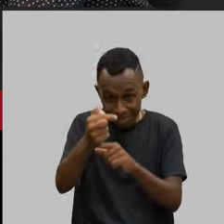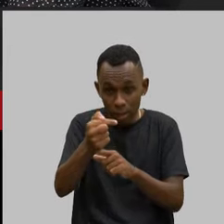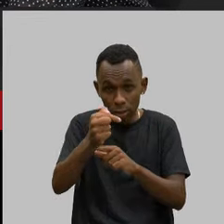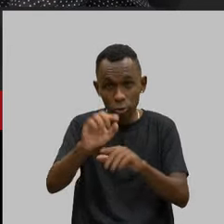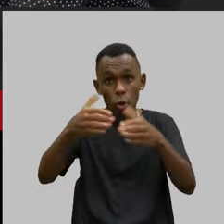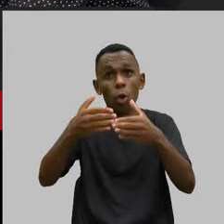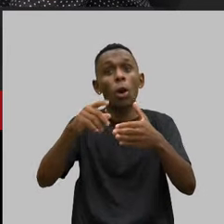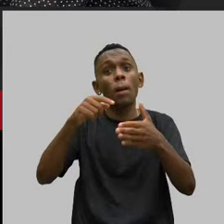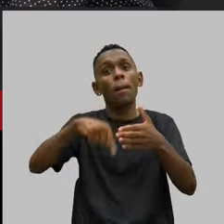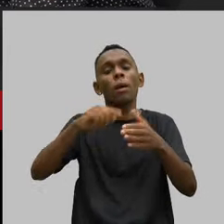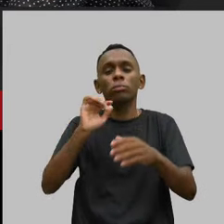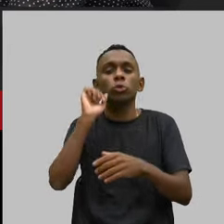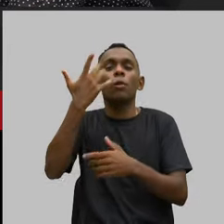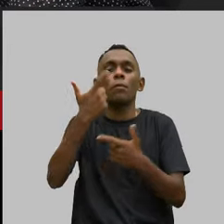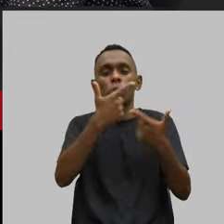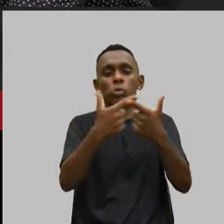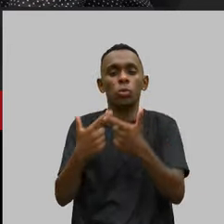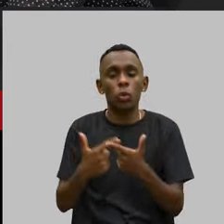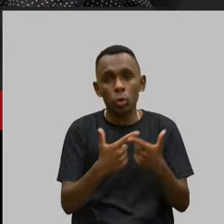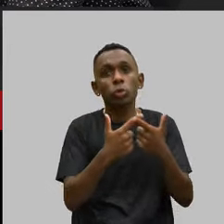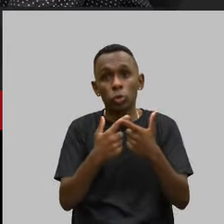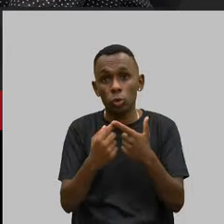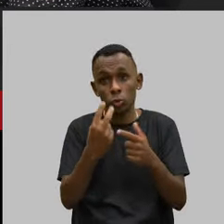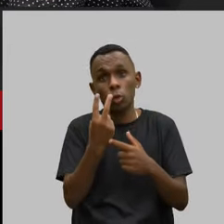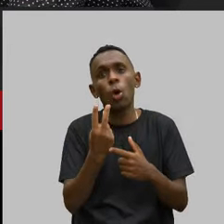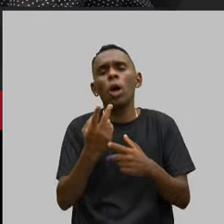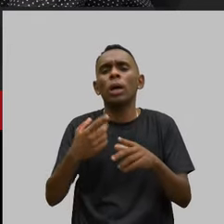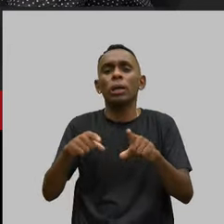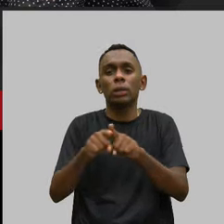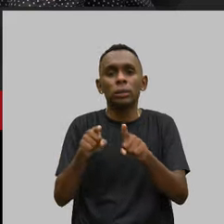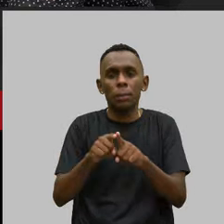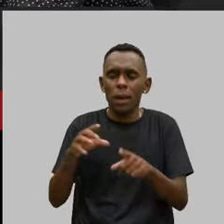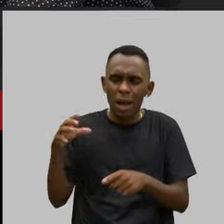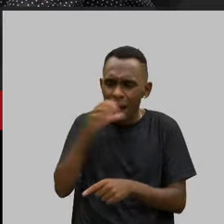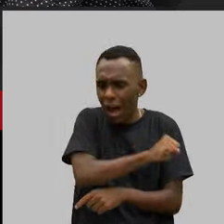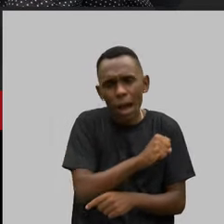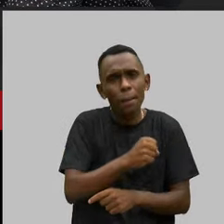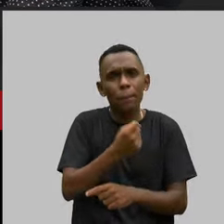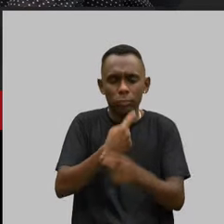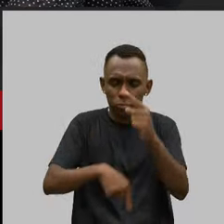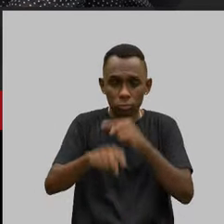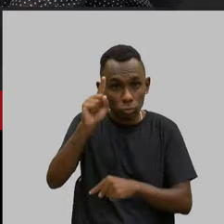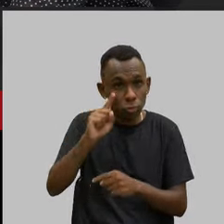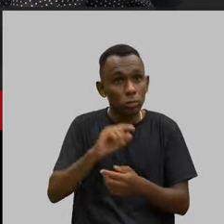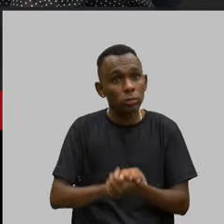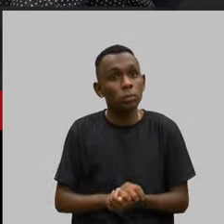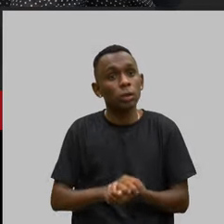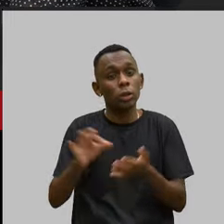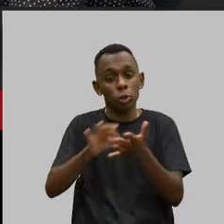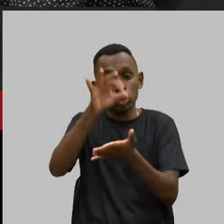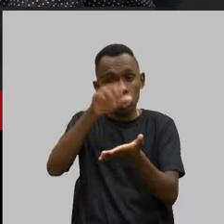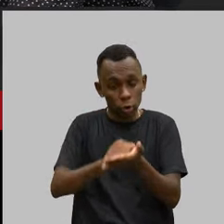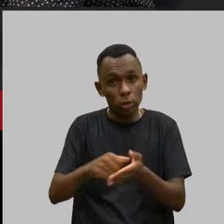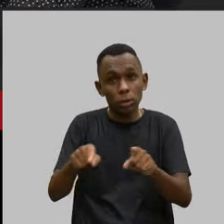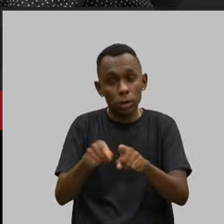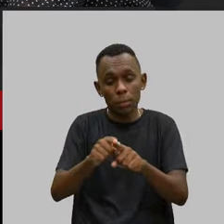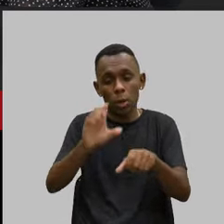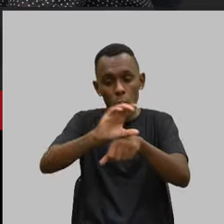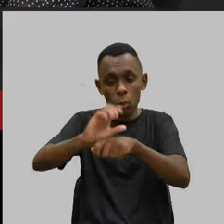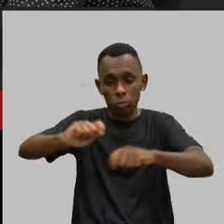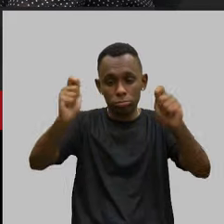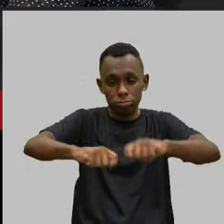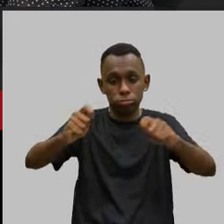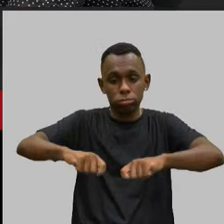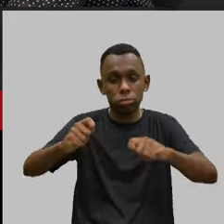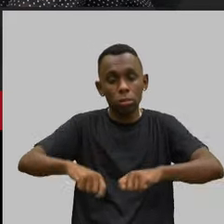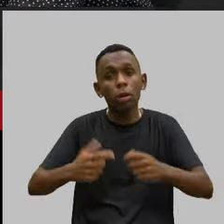12 soluções automatizadas criadas processos 11 vezes mais rápidos e 618 servidores inscritos em cursos de capacitação a